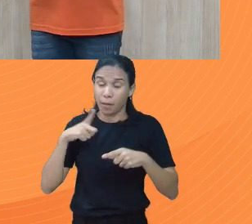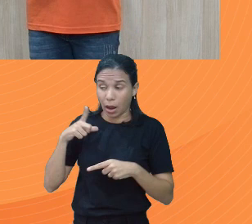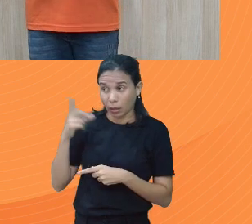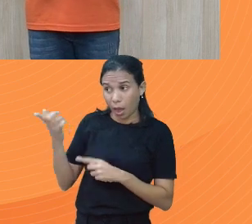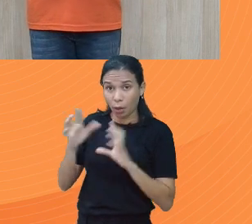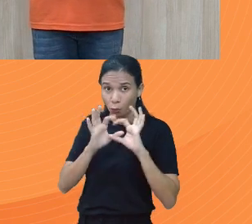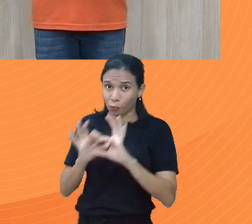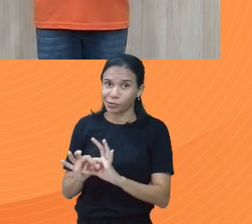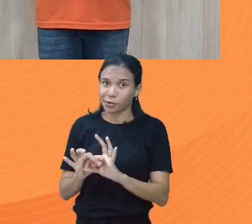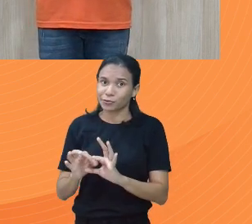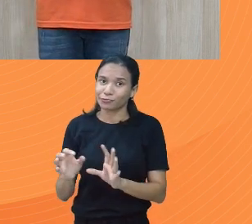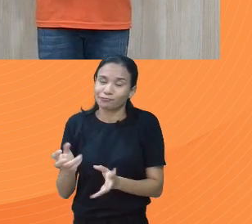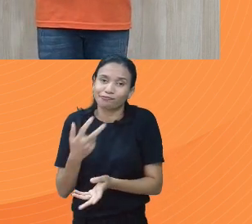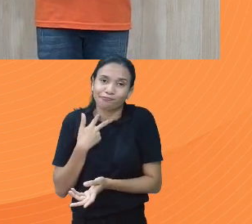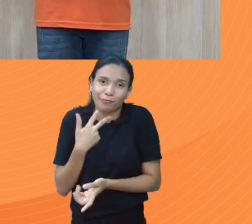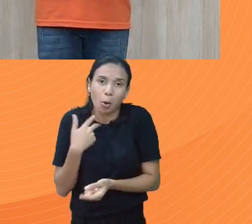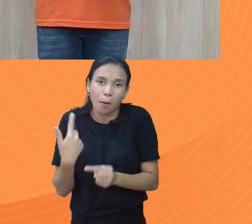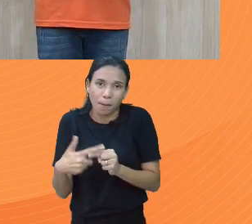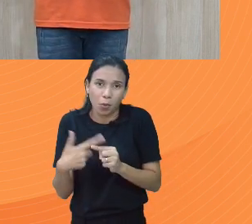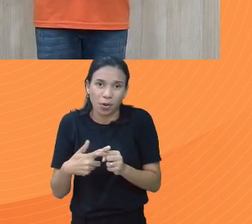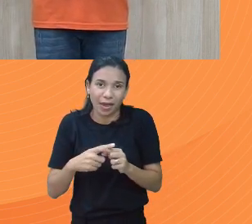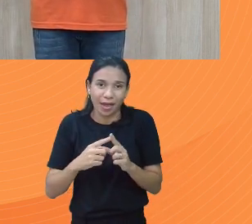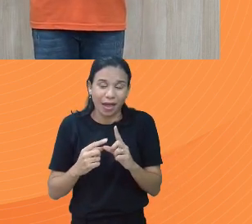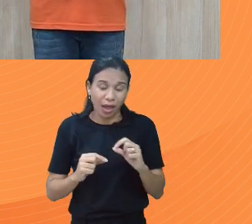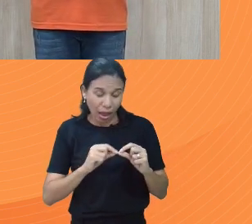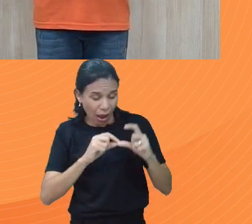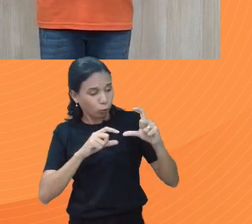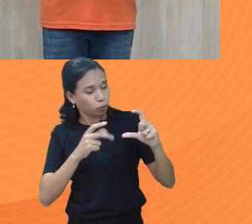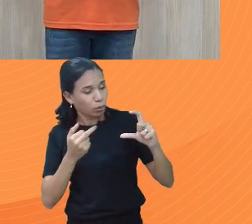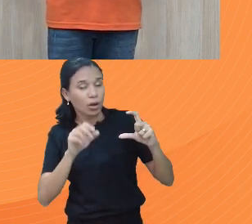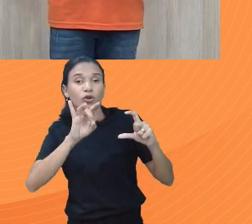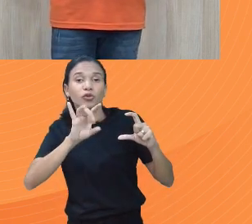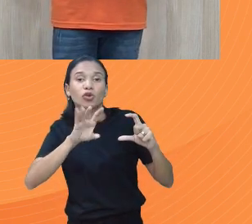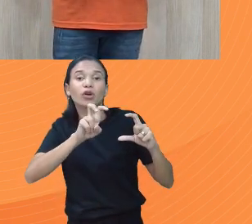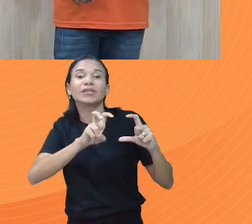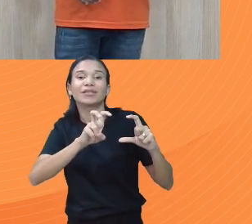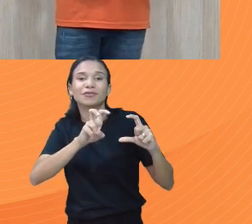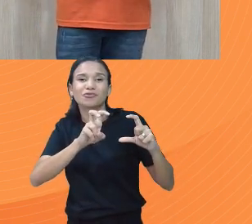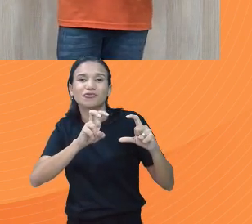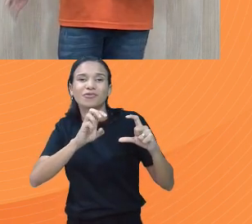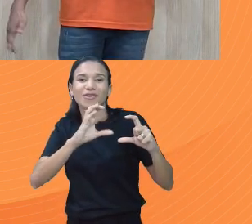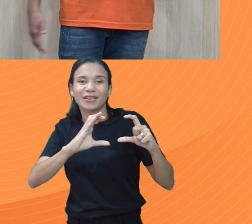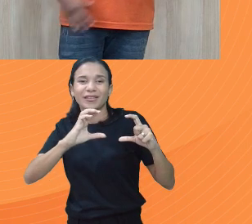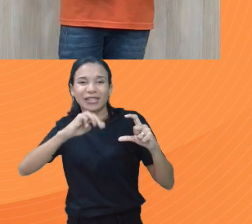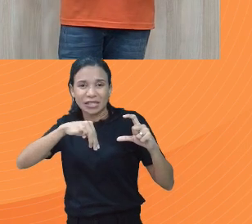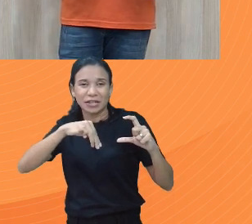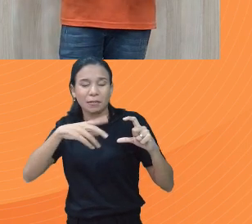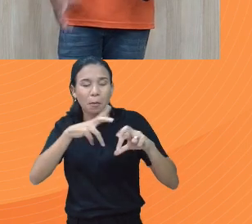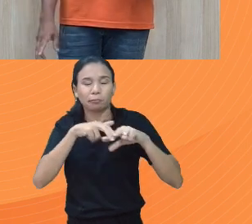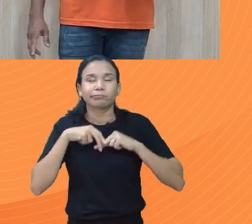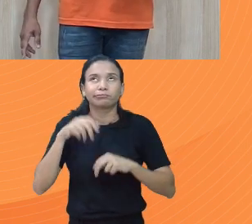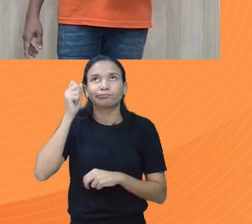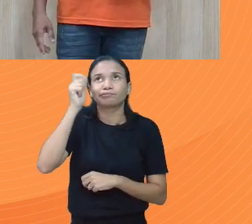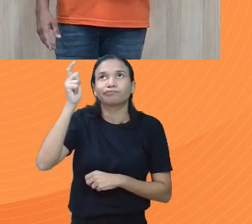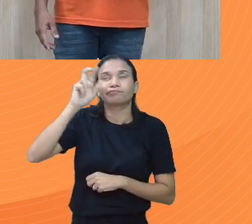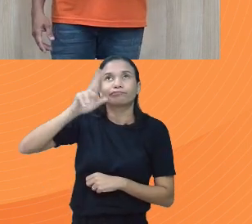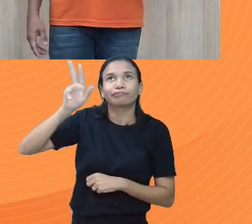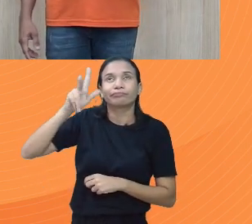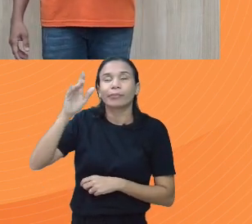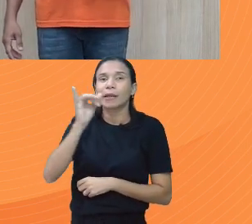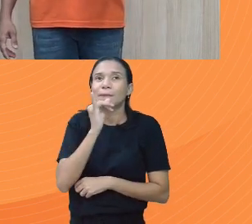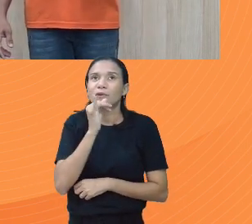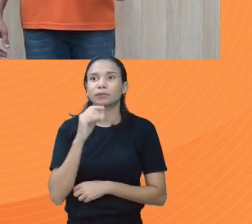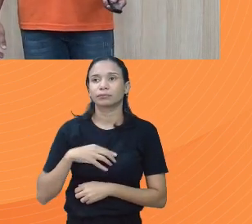neste caso não, porque a altura dessa caixa é apenas 5 centímetros. Mas vamos considerar que em outra situação